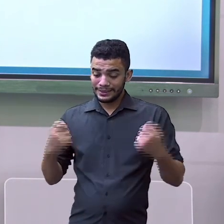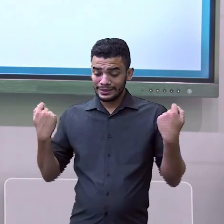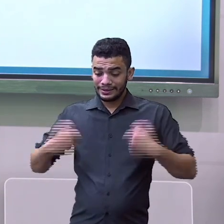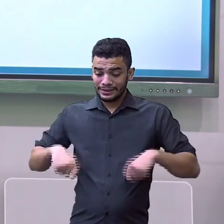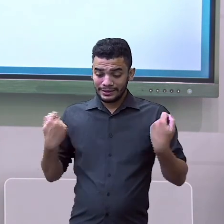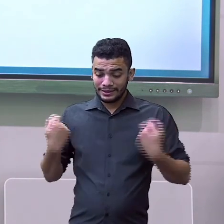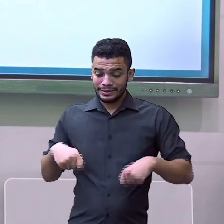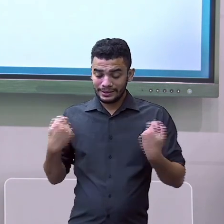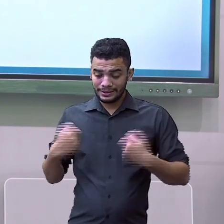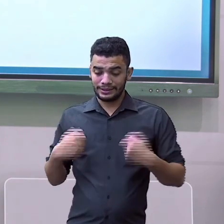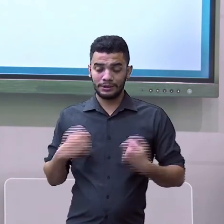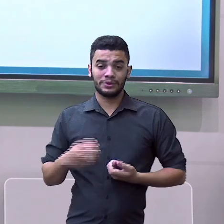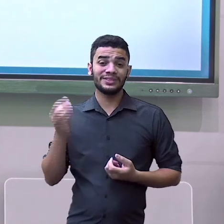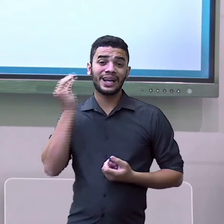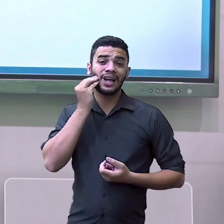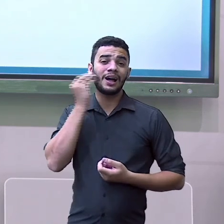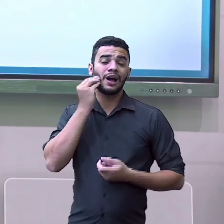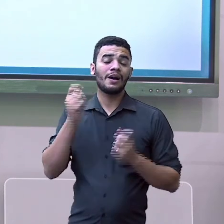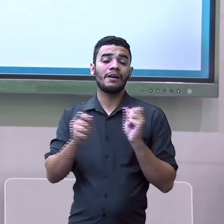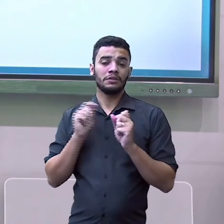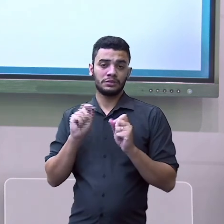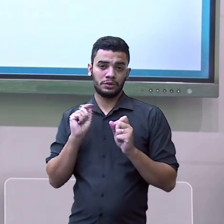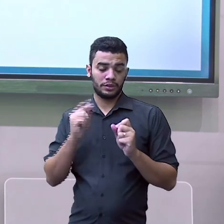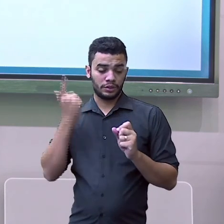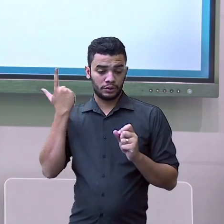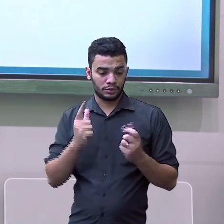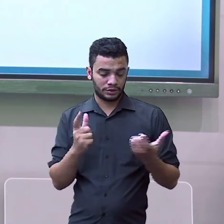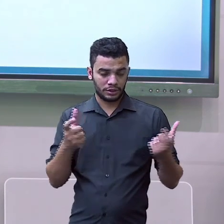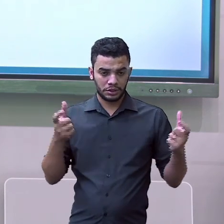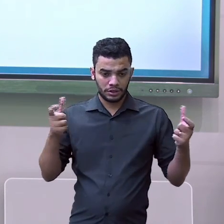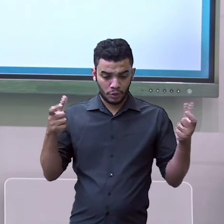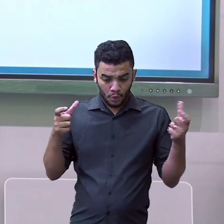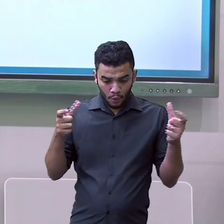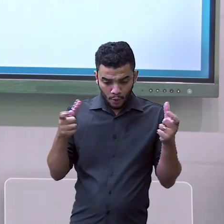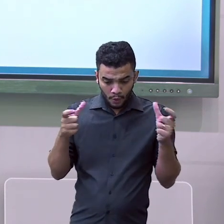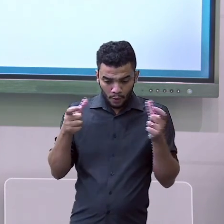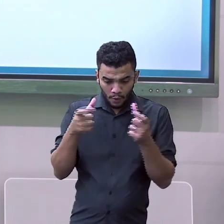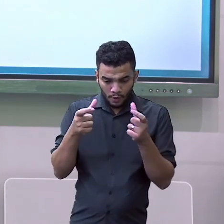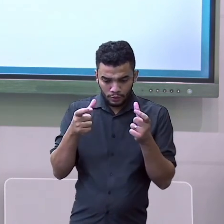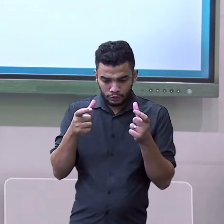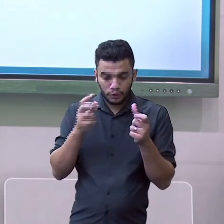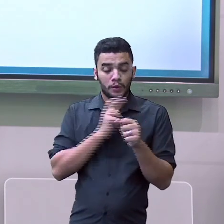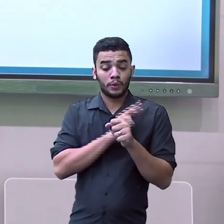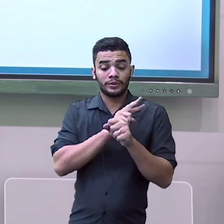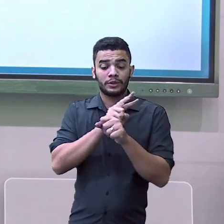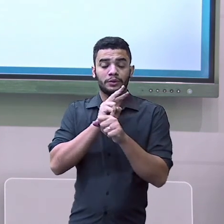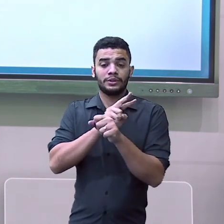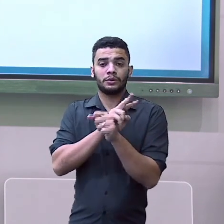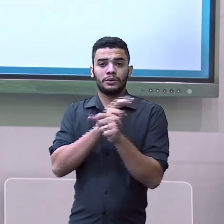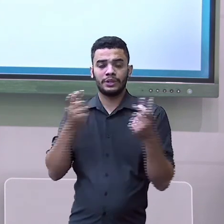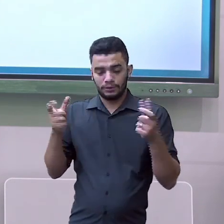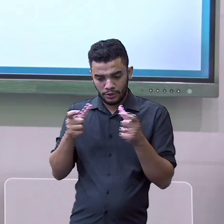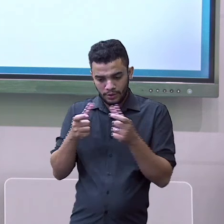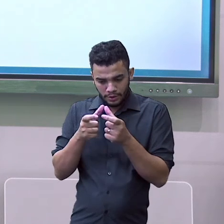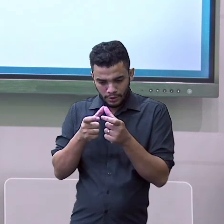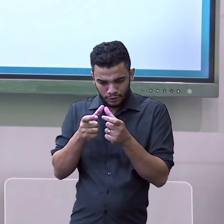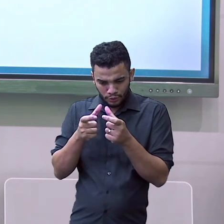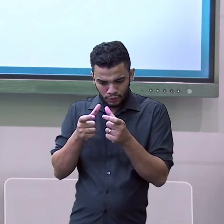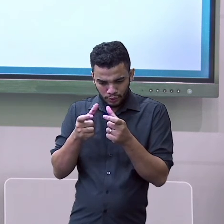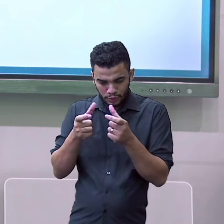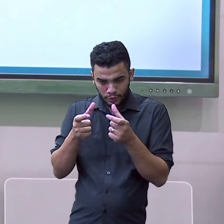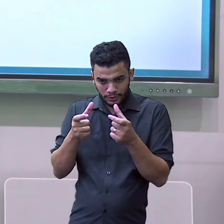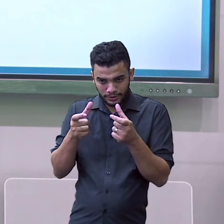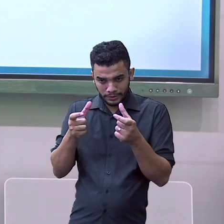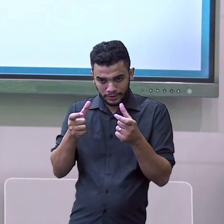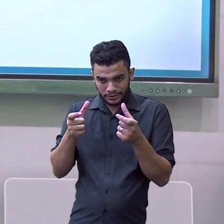sempre existiu, é natural. E para que possamos ter uma maior variedade possível